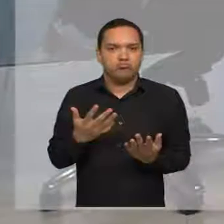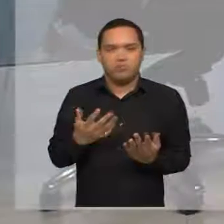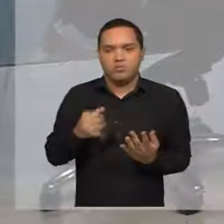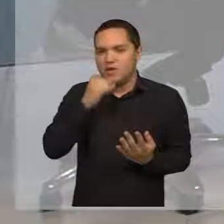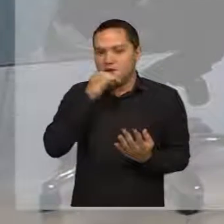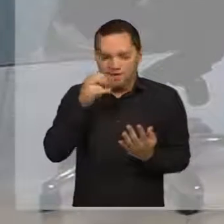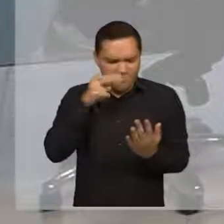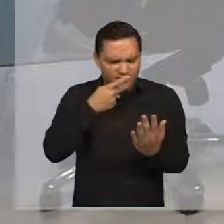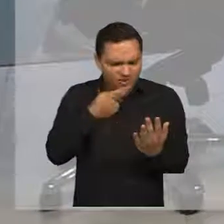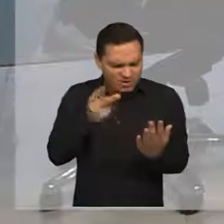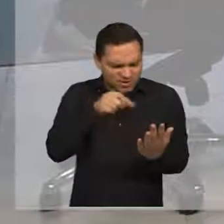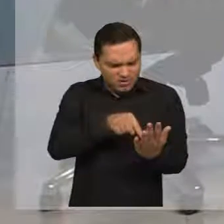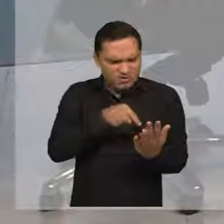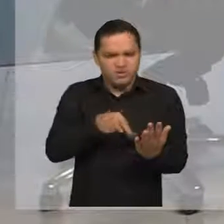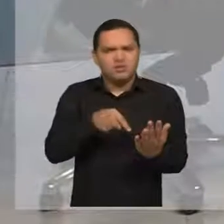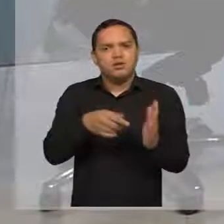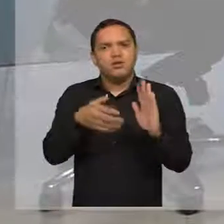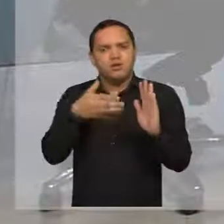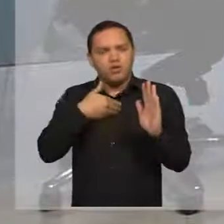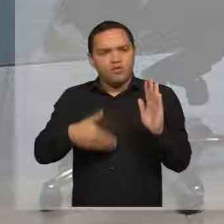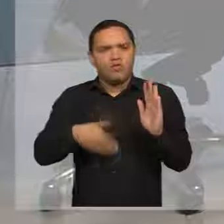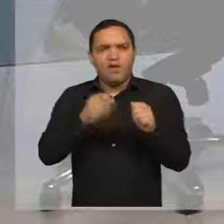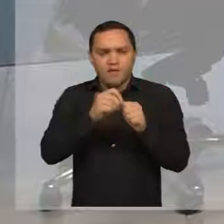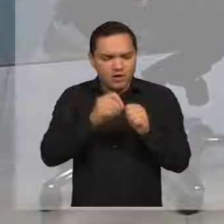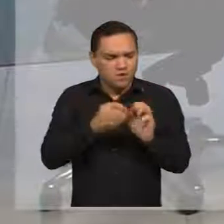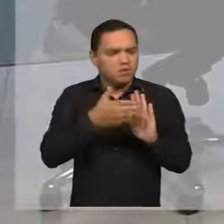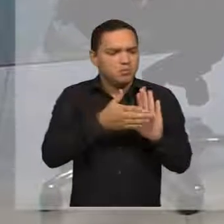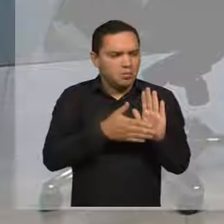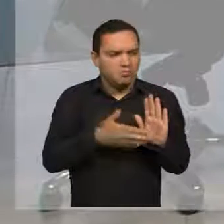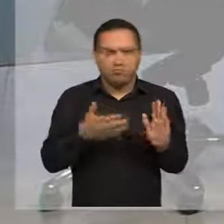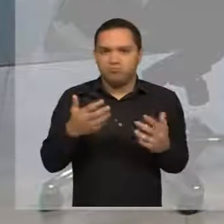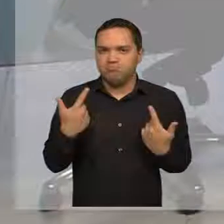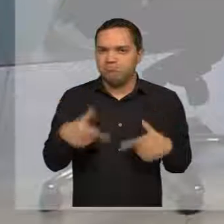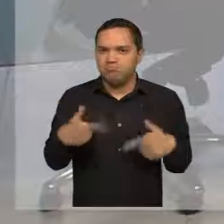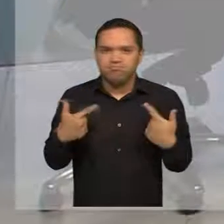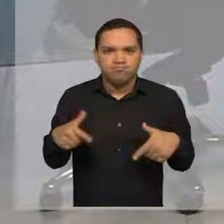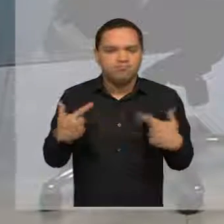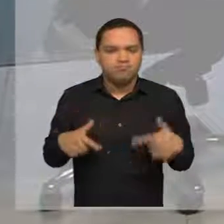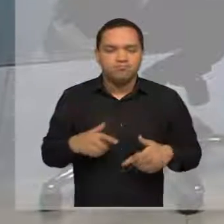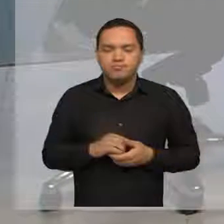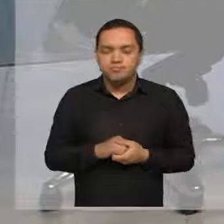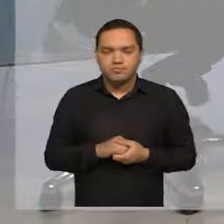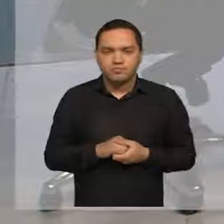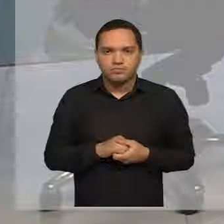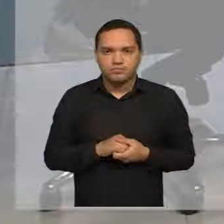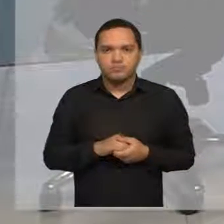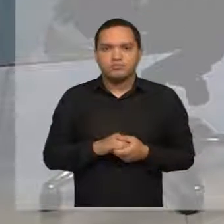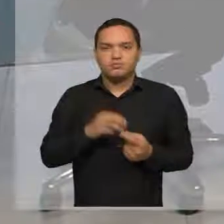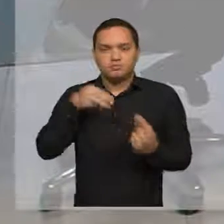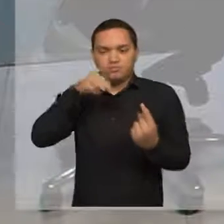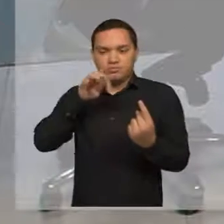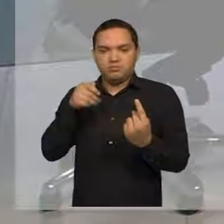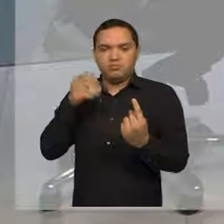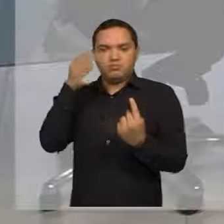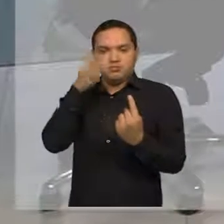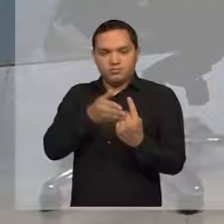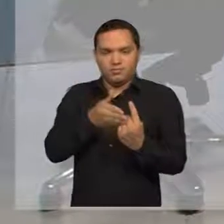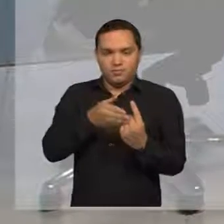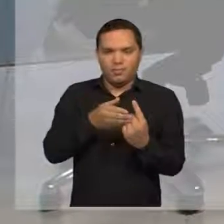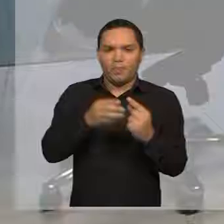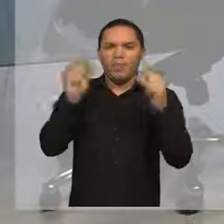olha, o governo propôs isso e vai fazer isso. Né? Não tem. As metas, elas são